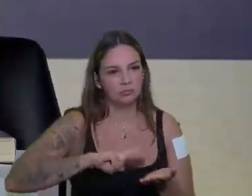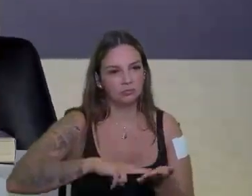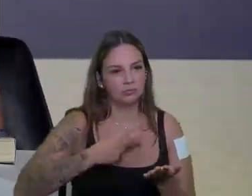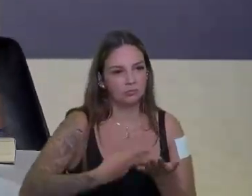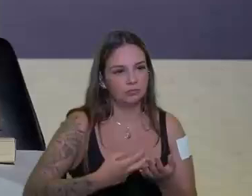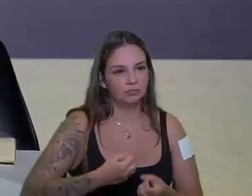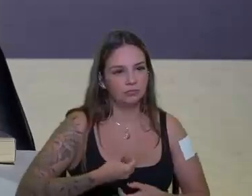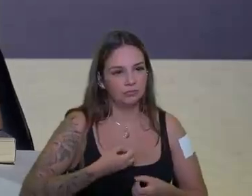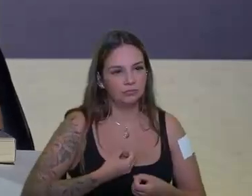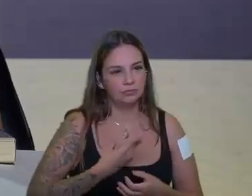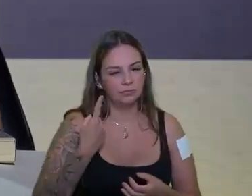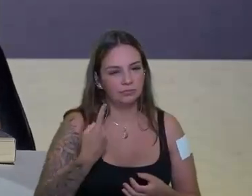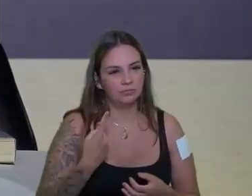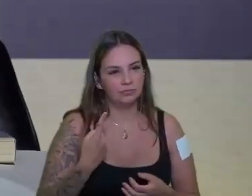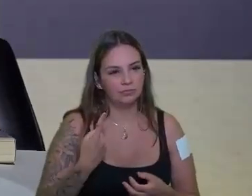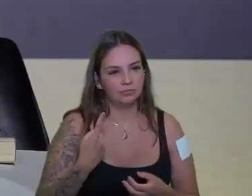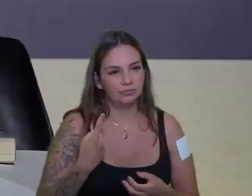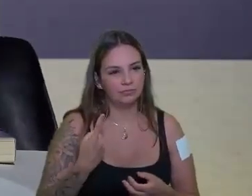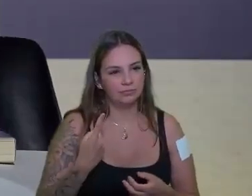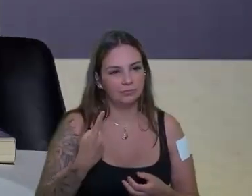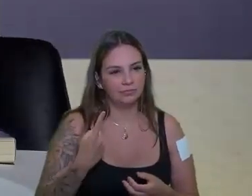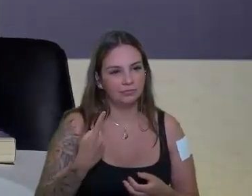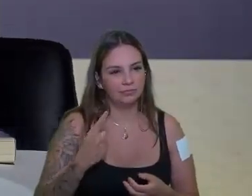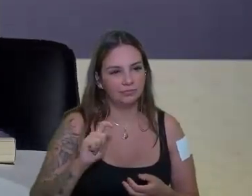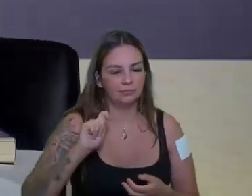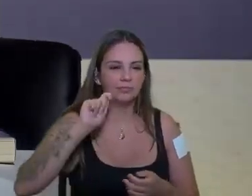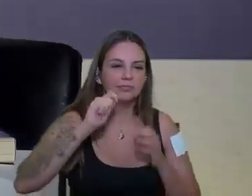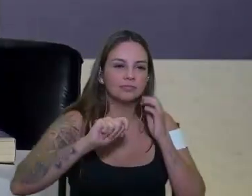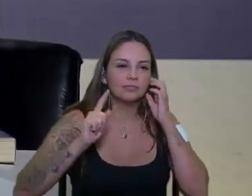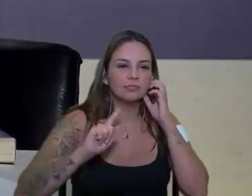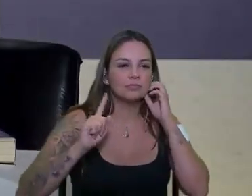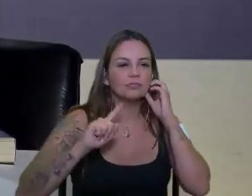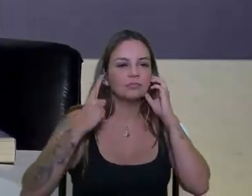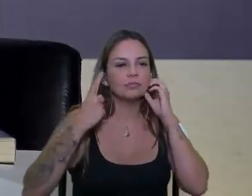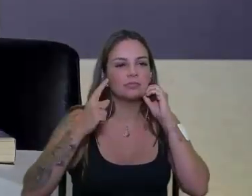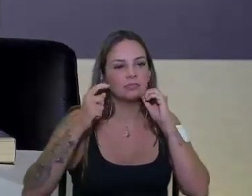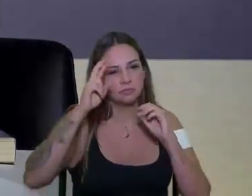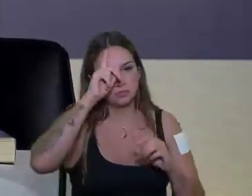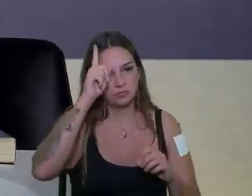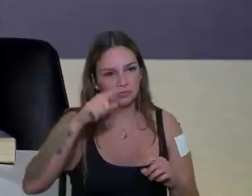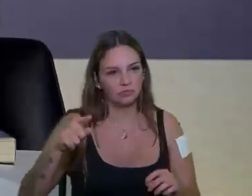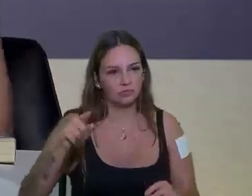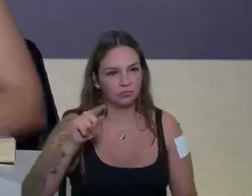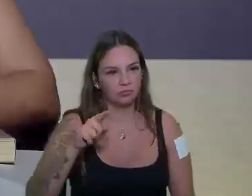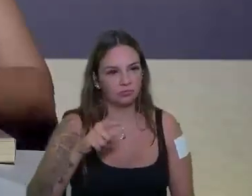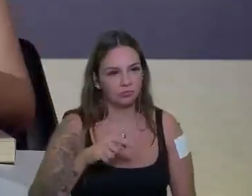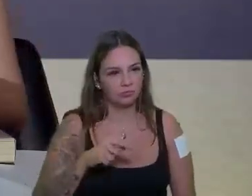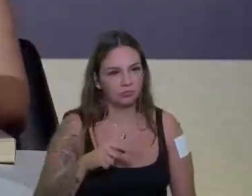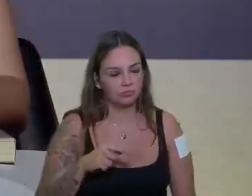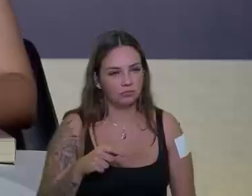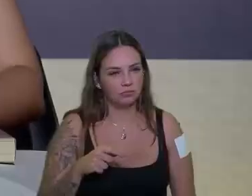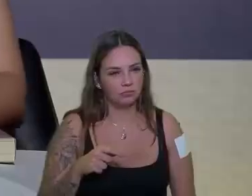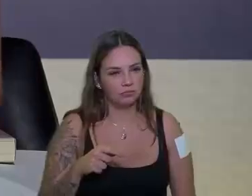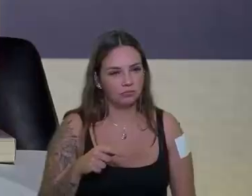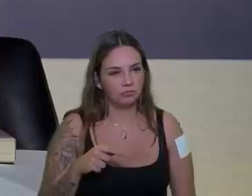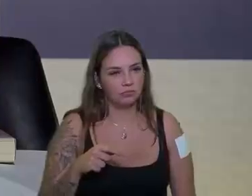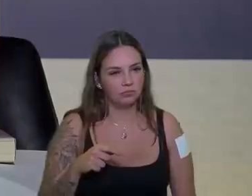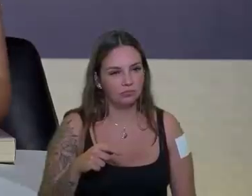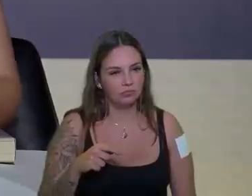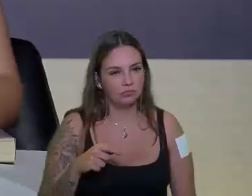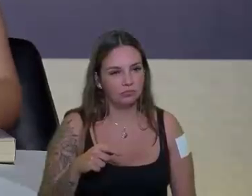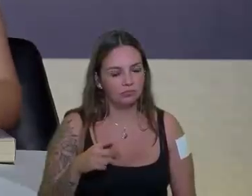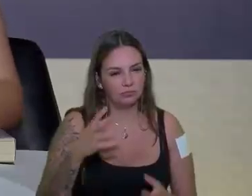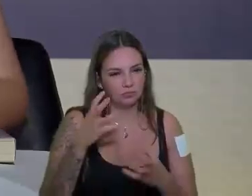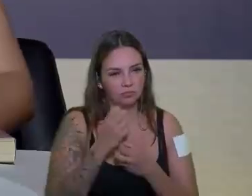de poesia é uma reescrita da poesia. Ela não é, ela é uma autoria, você está